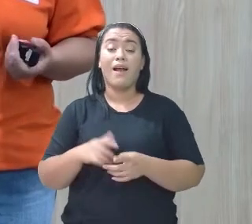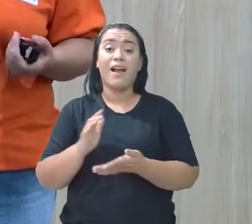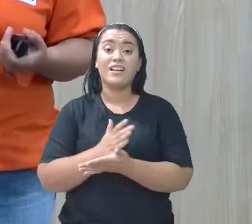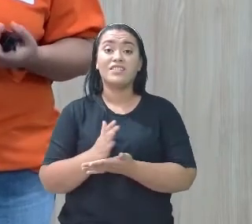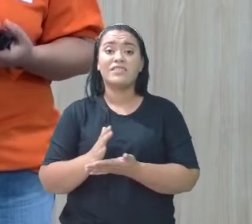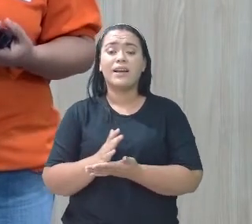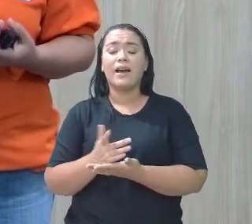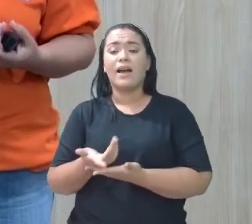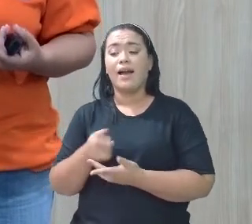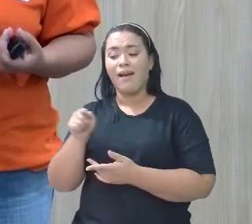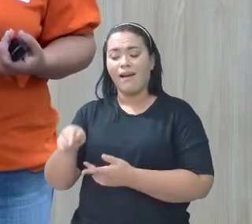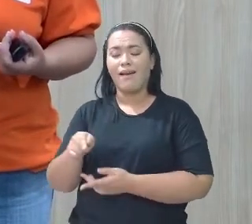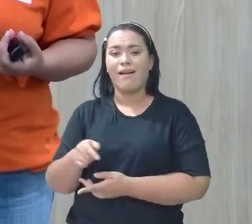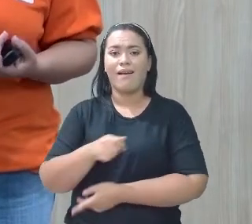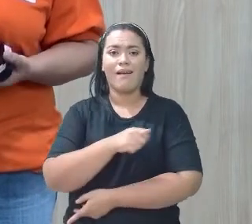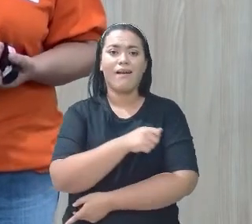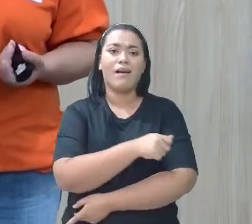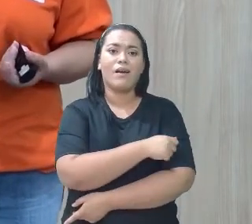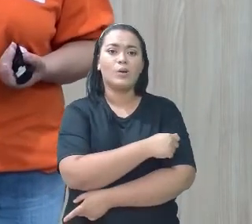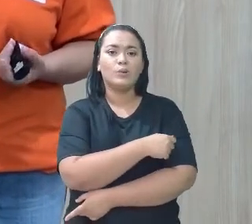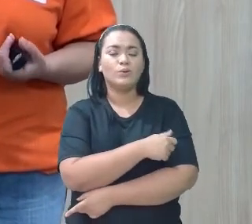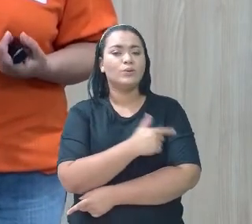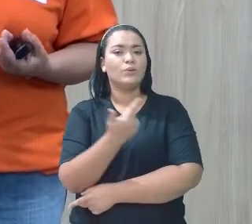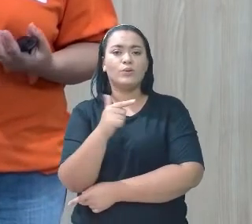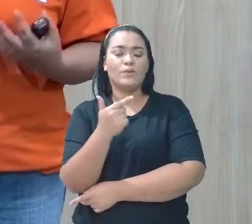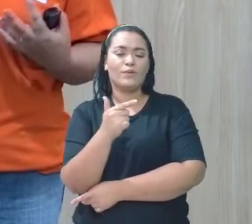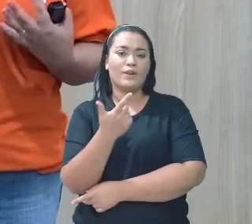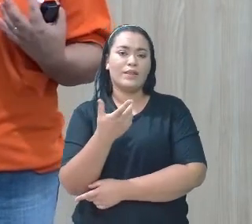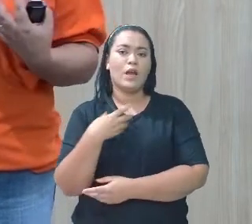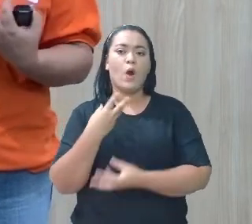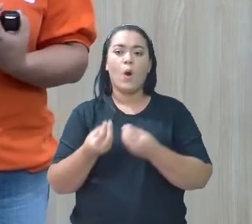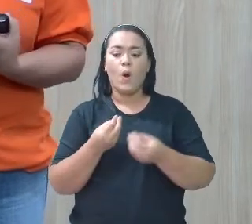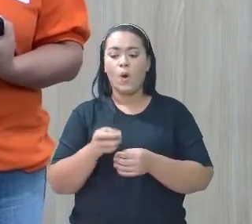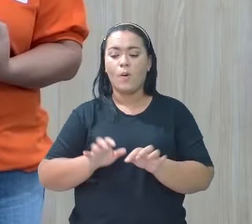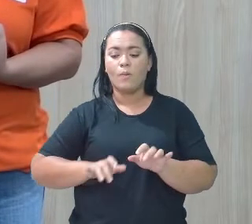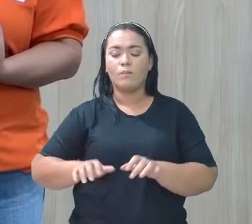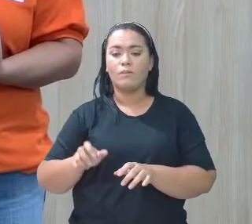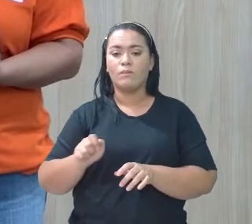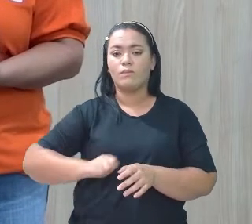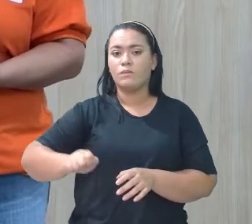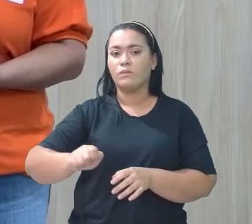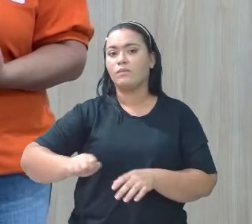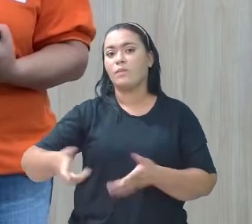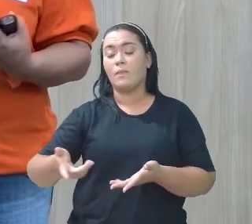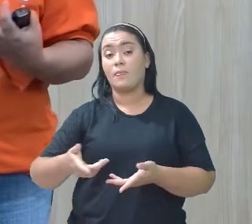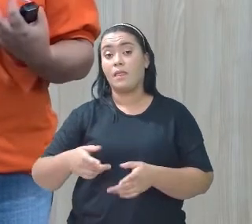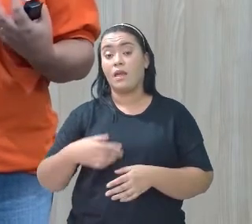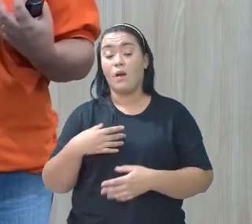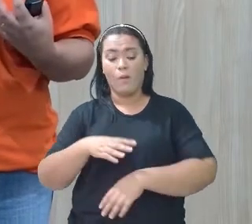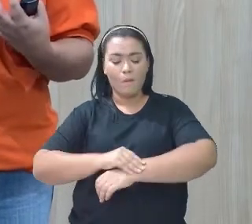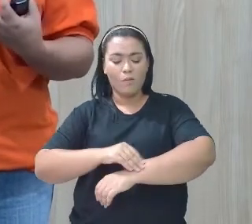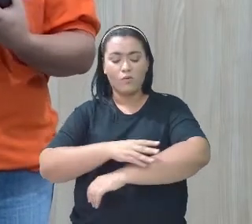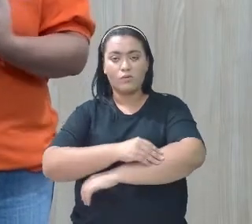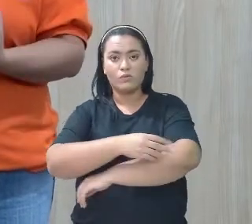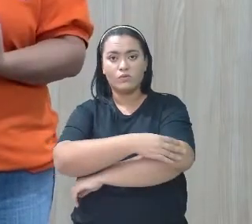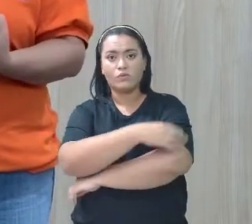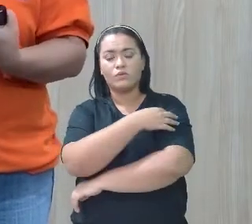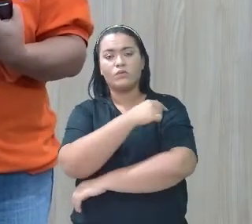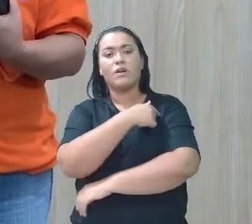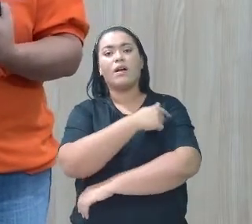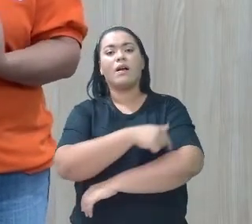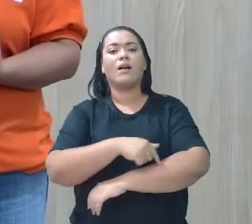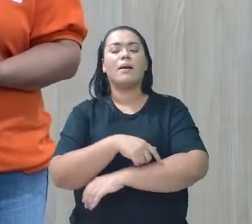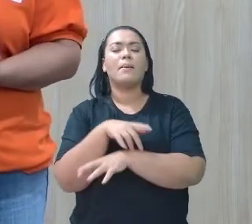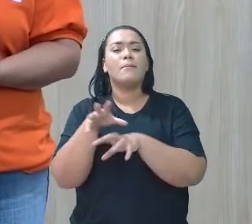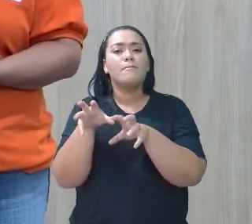vezes ela não vai ter essa coordenação motora, muitas vezes ele vai ter os músculos dos